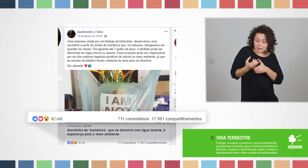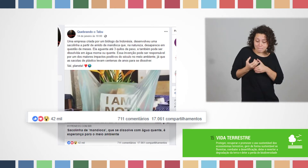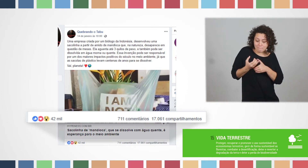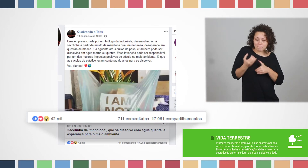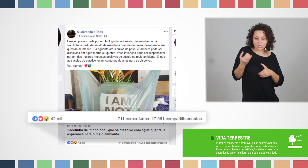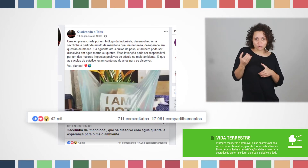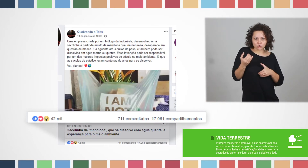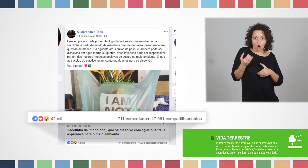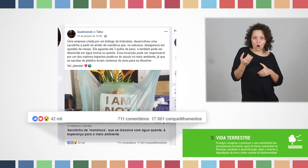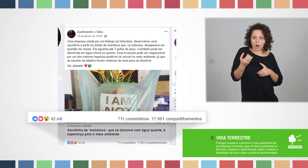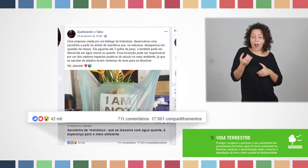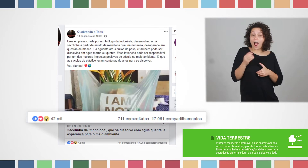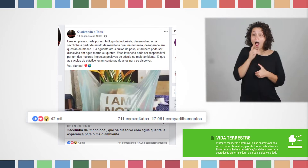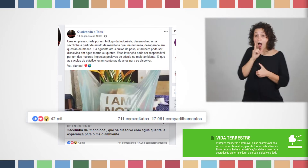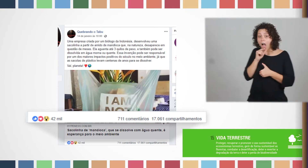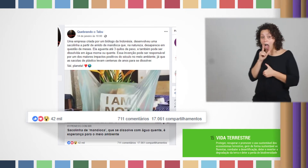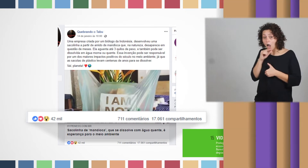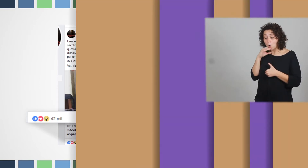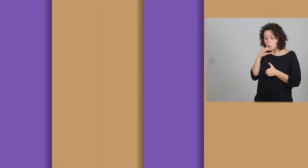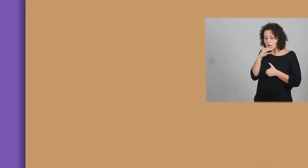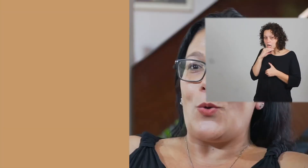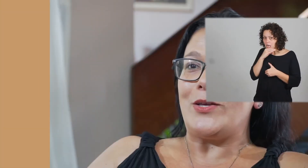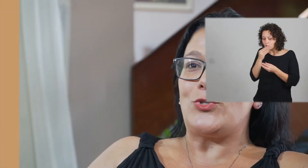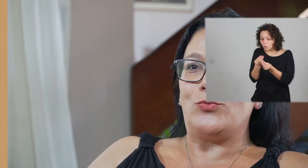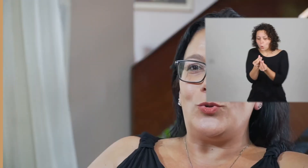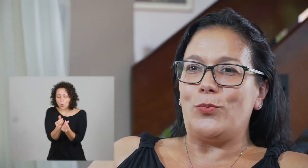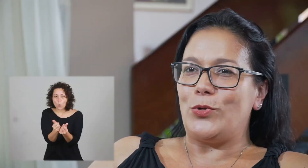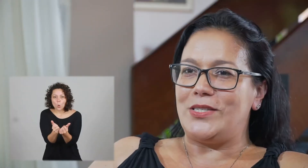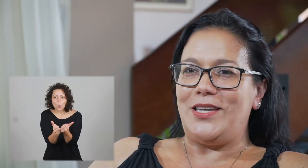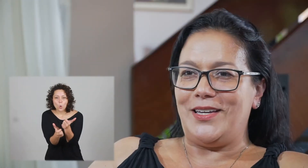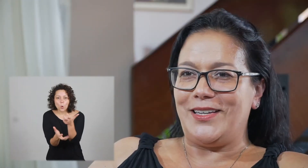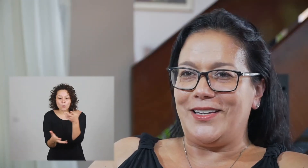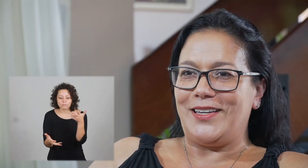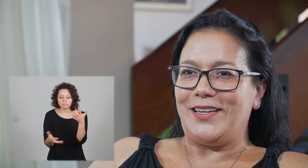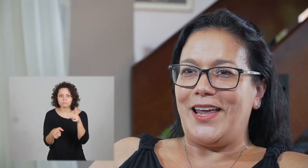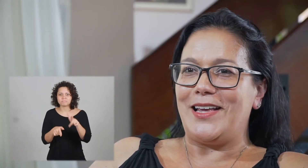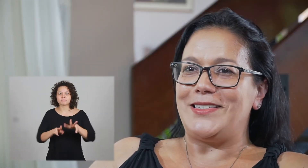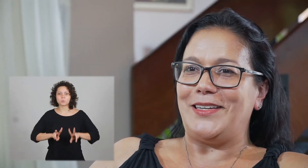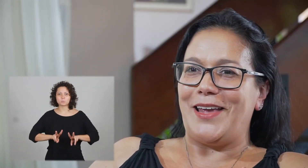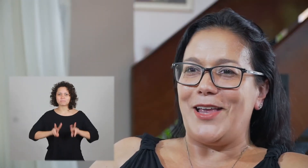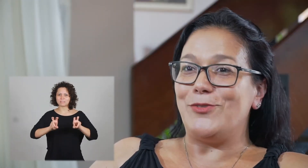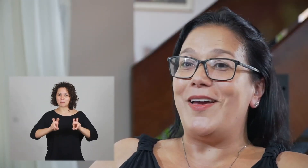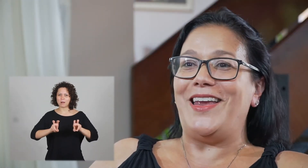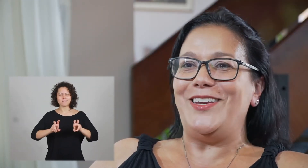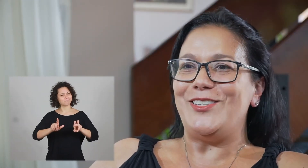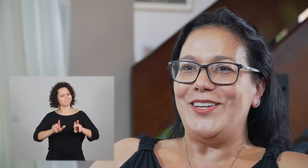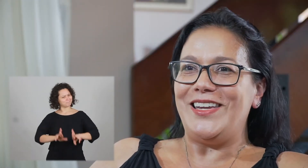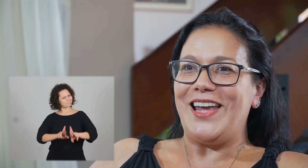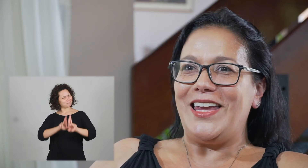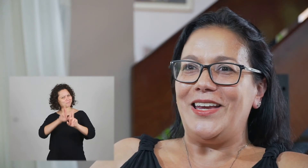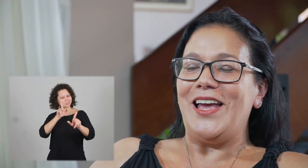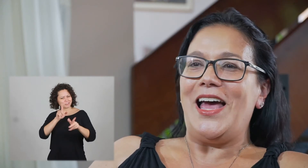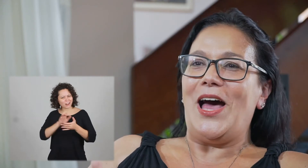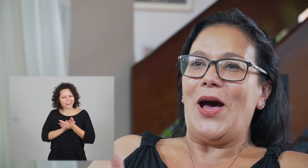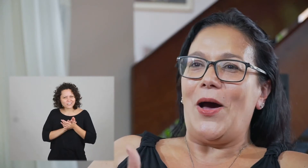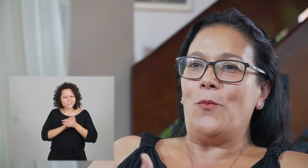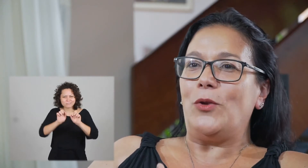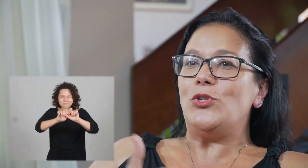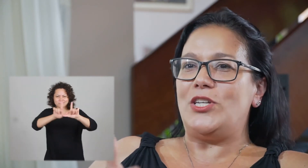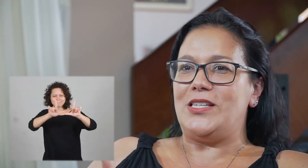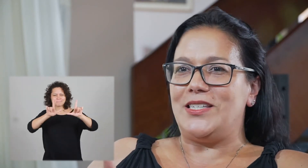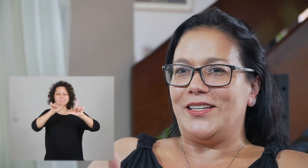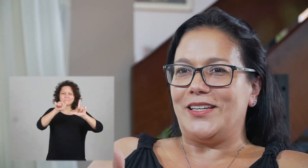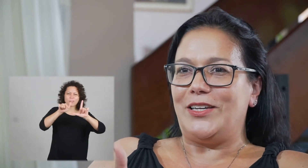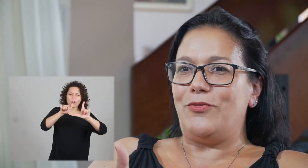água quente e é uma esperança para o meio ambiente. Então, só o assunto por si, né, assim, é diferente. E aí,